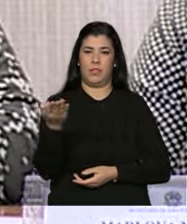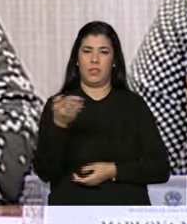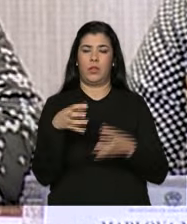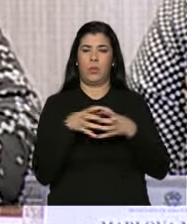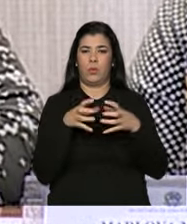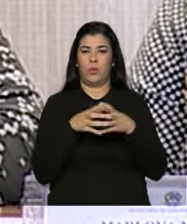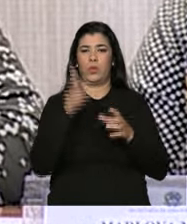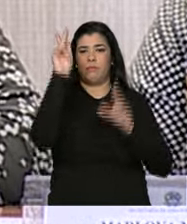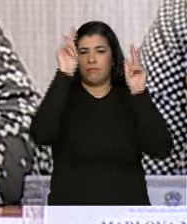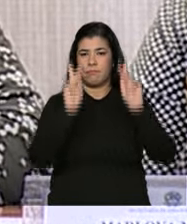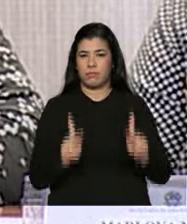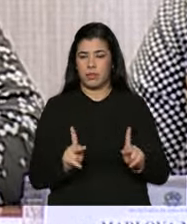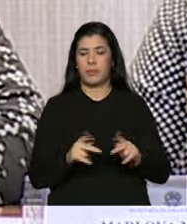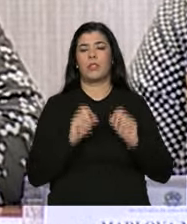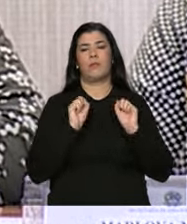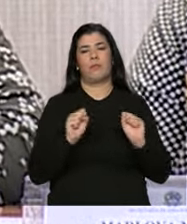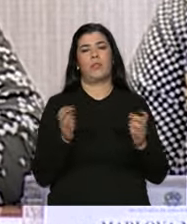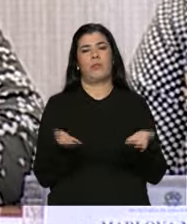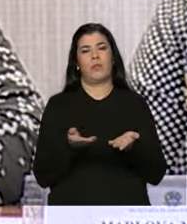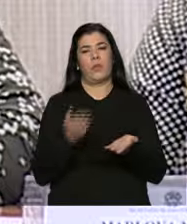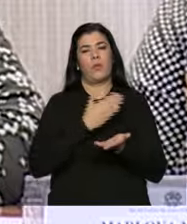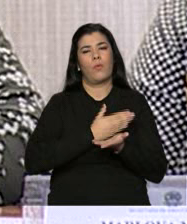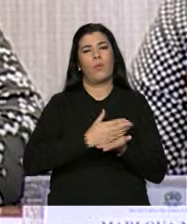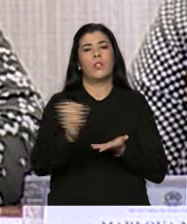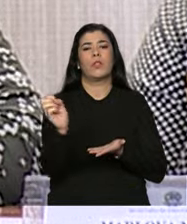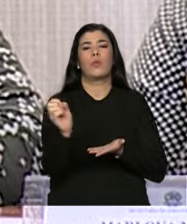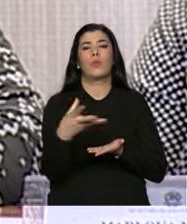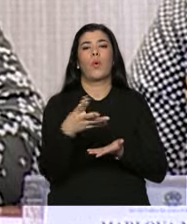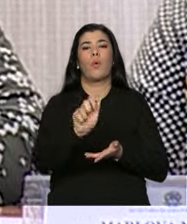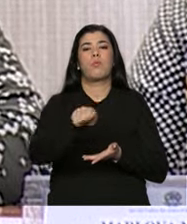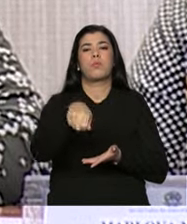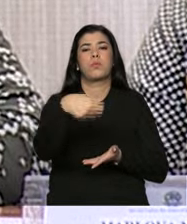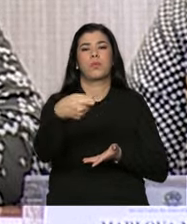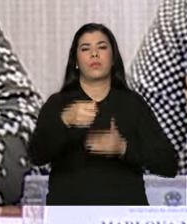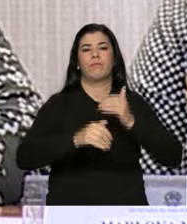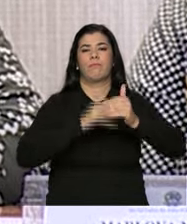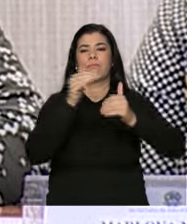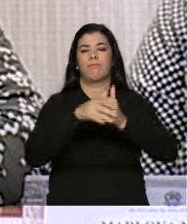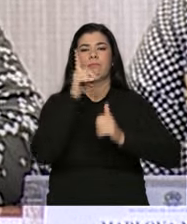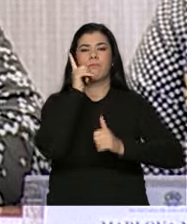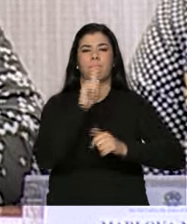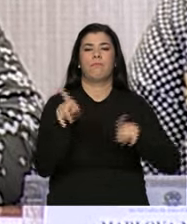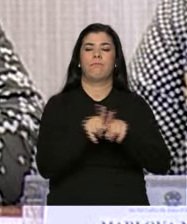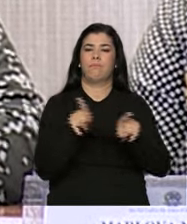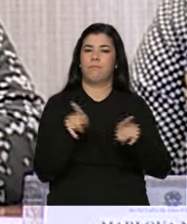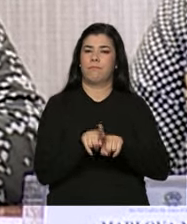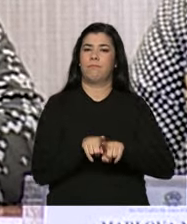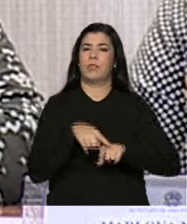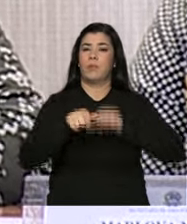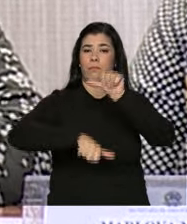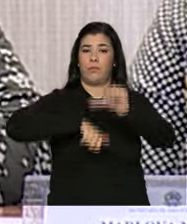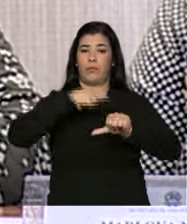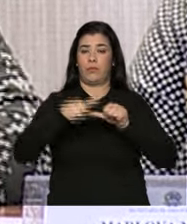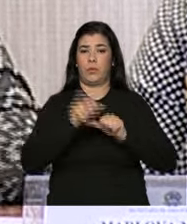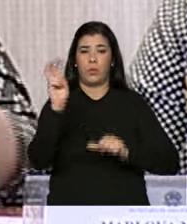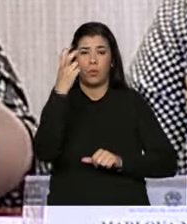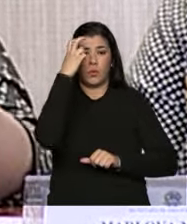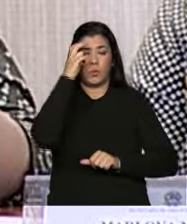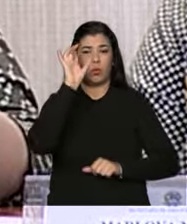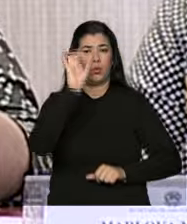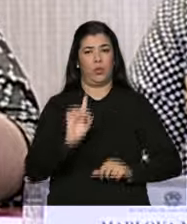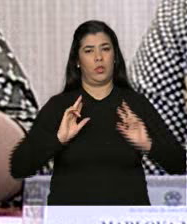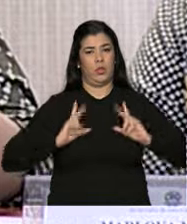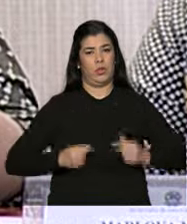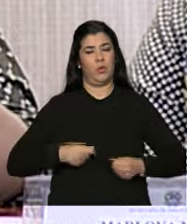Paz, para que nesse momento a gente possa dar início a um novo marco de conquista e de mudança da cultura dos